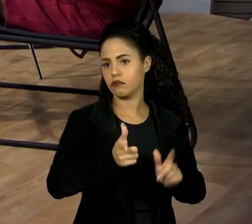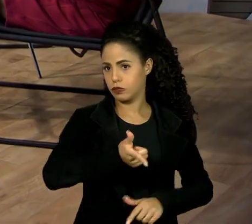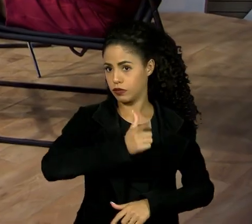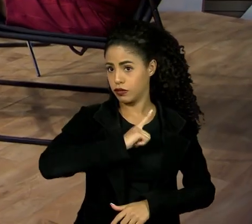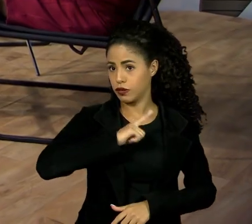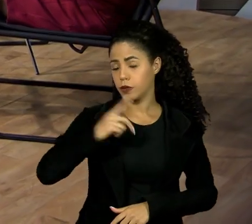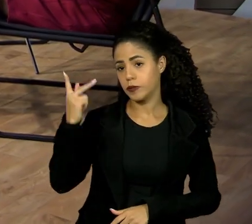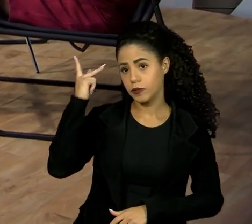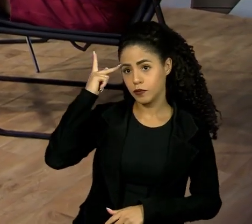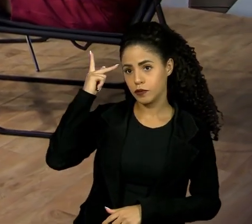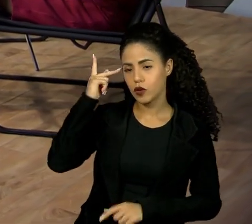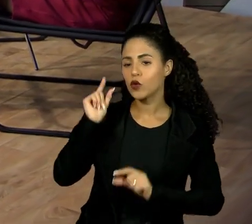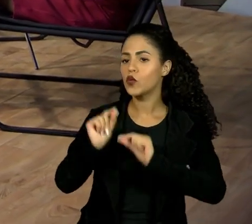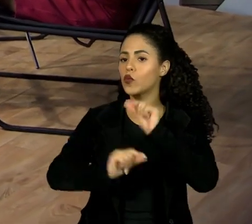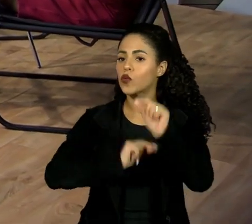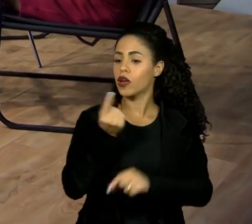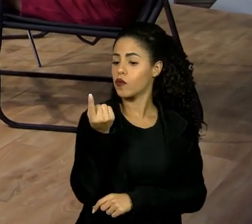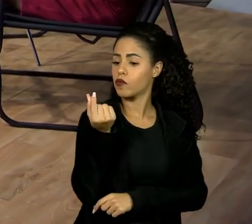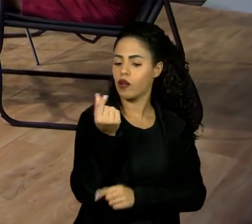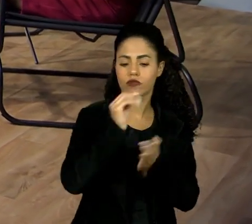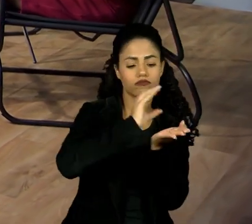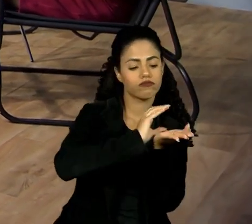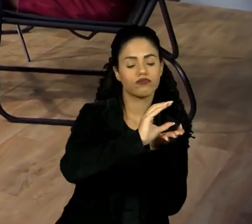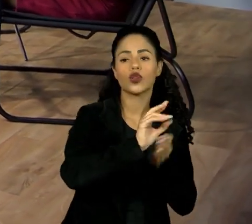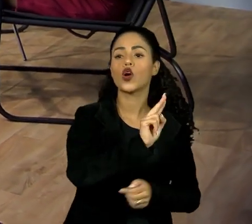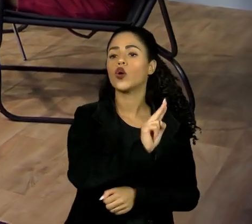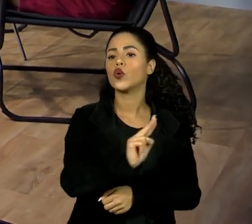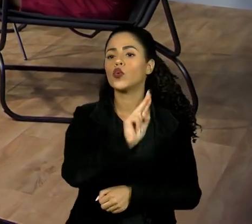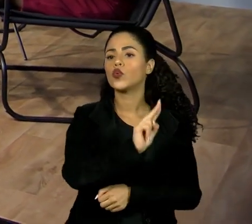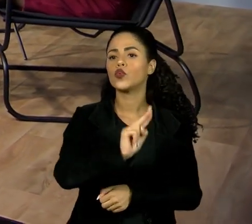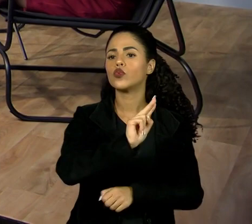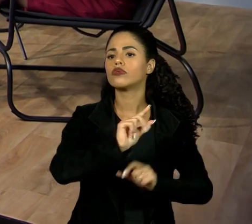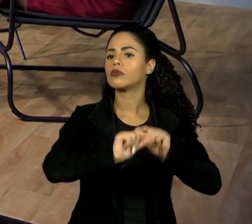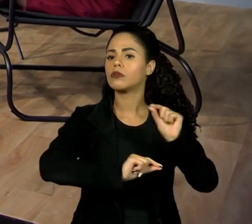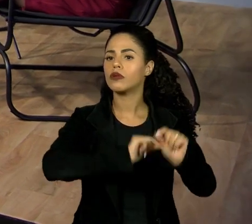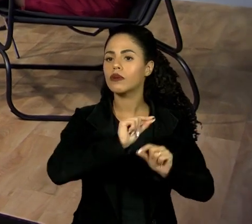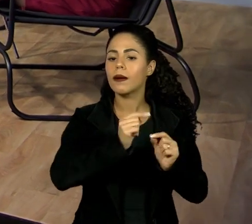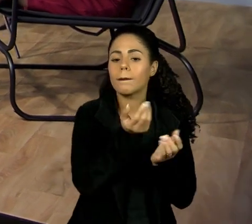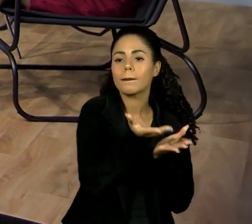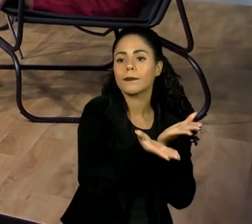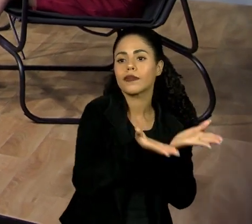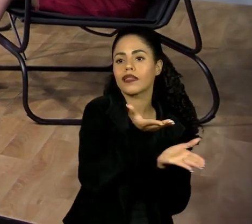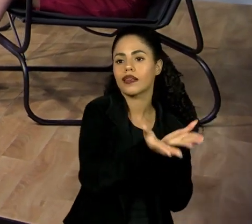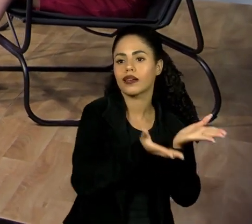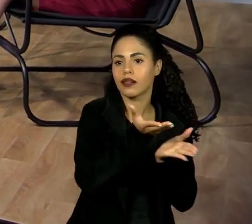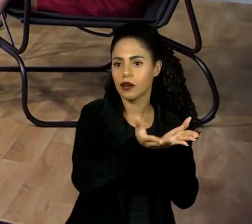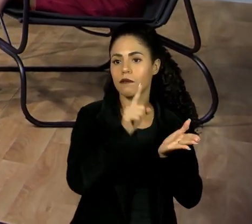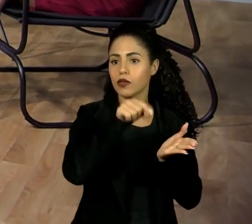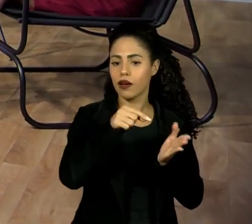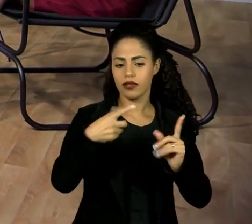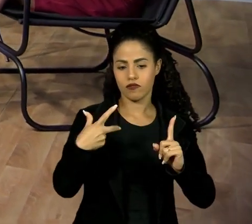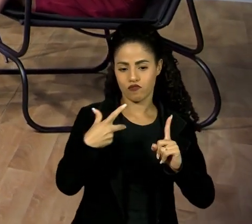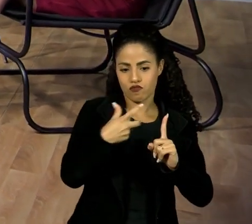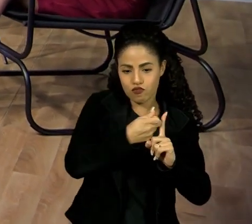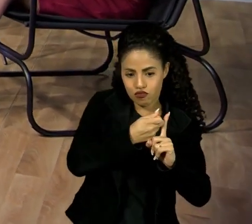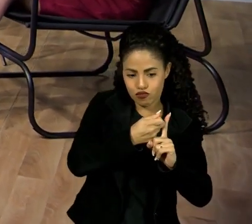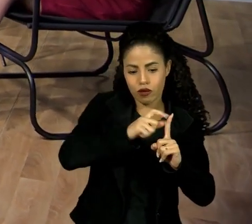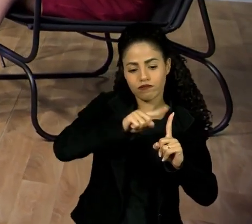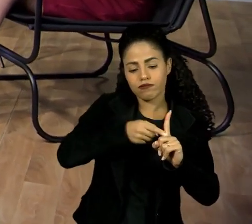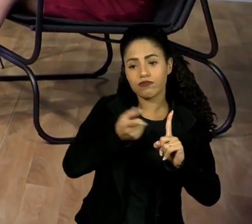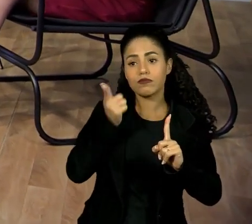São Paulo, que recebem verba e utilizam essa verba para tratamentos em reprodução assistida.